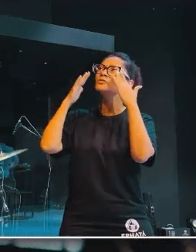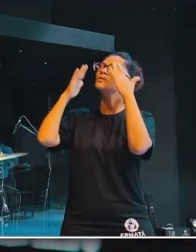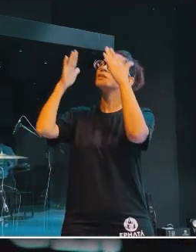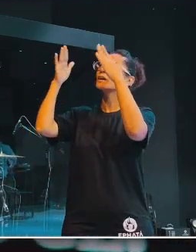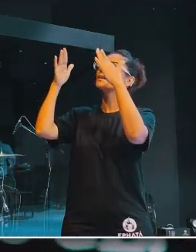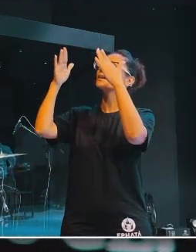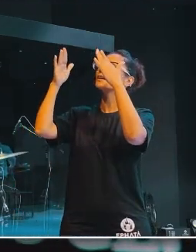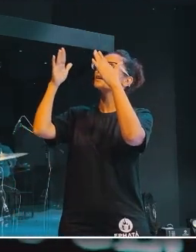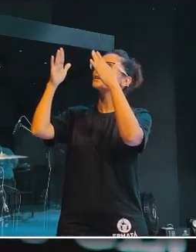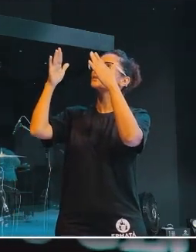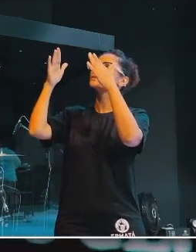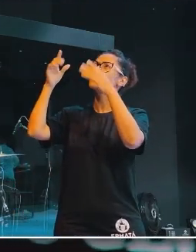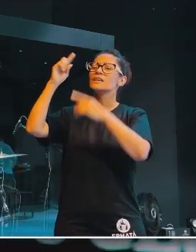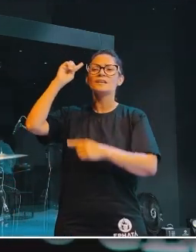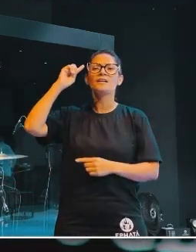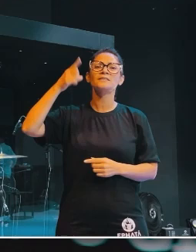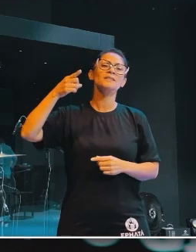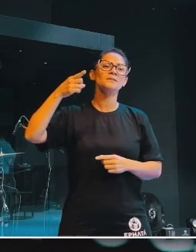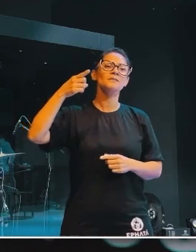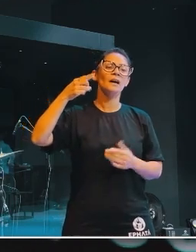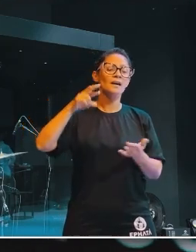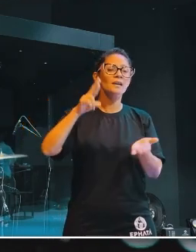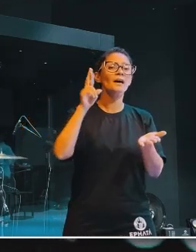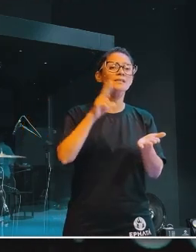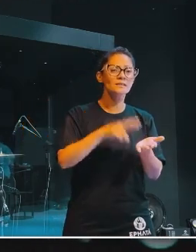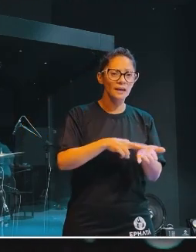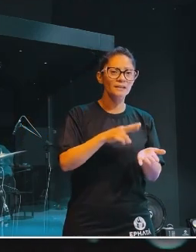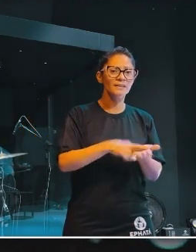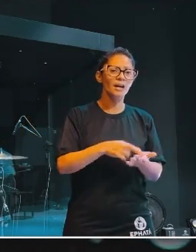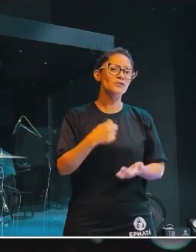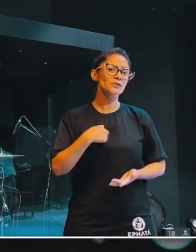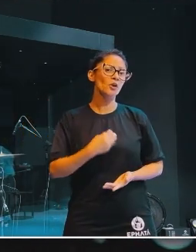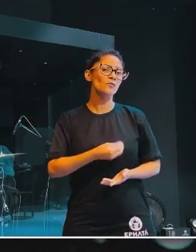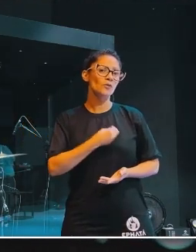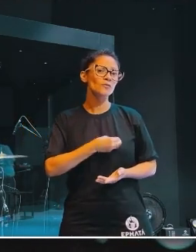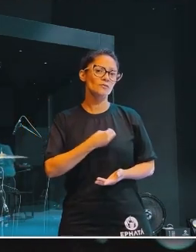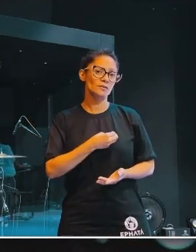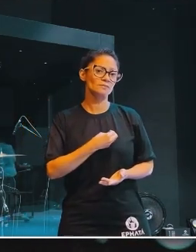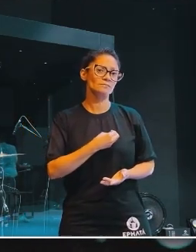irá determinar as realidades que eu vou viver.